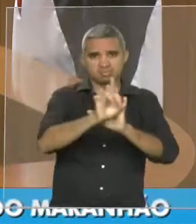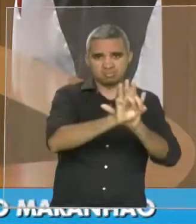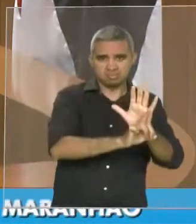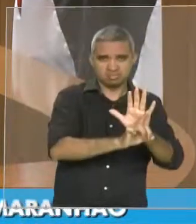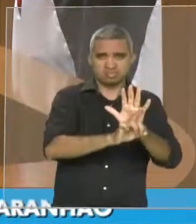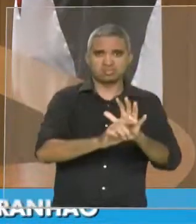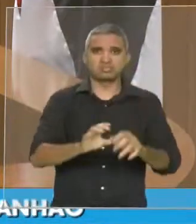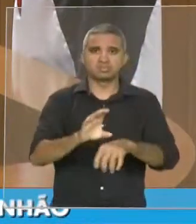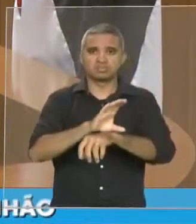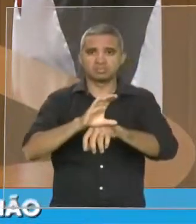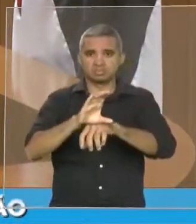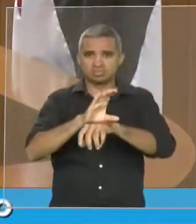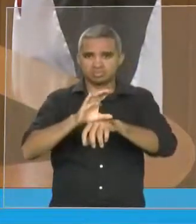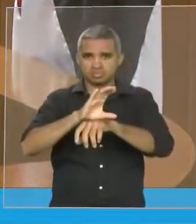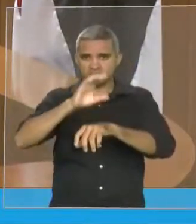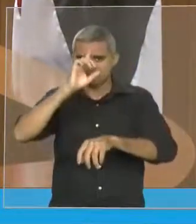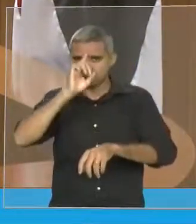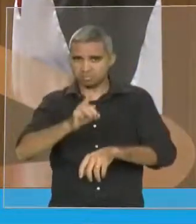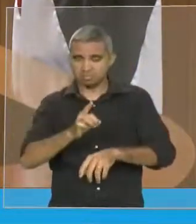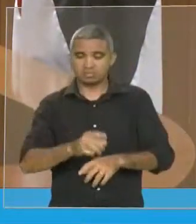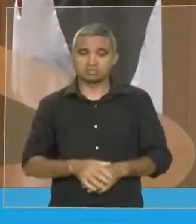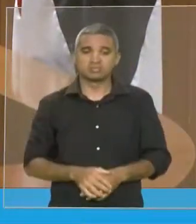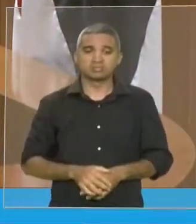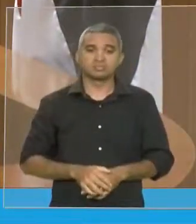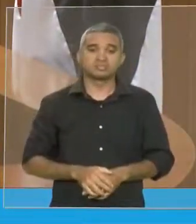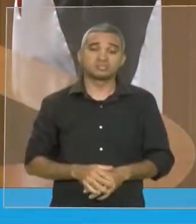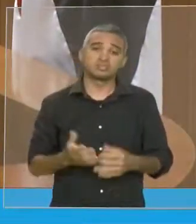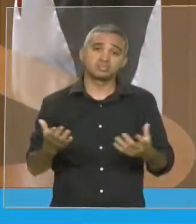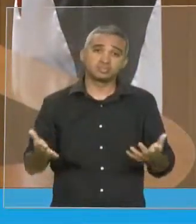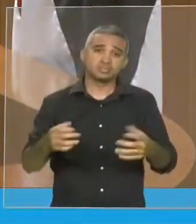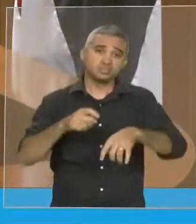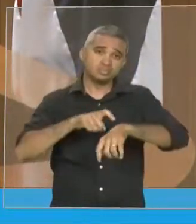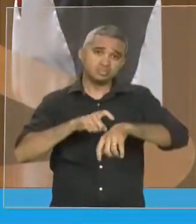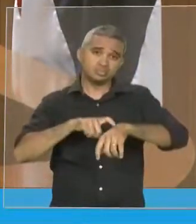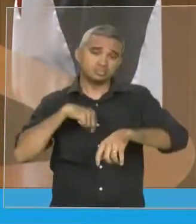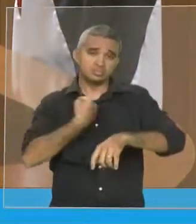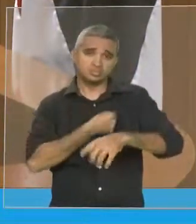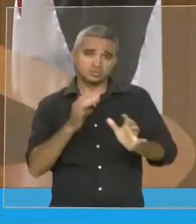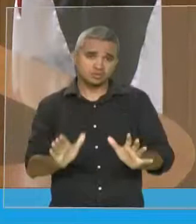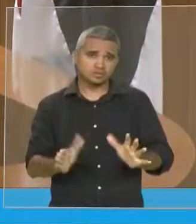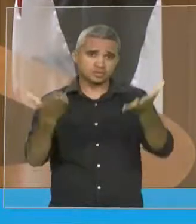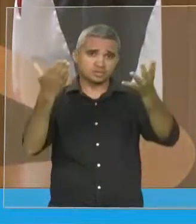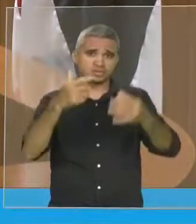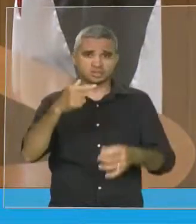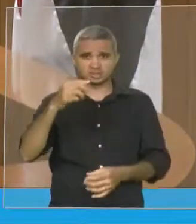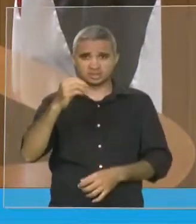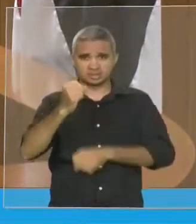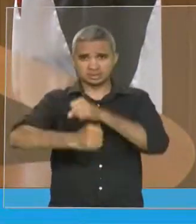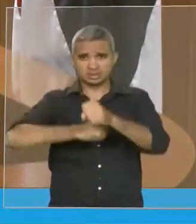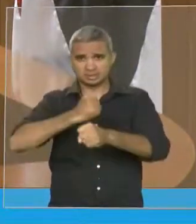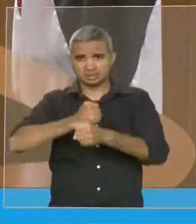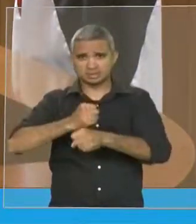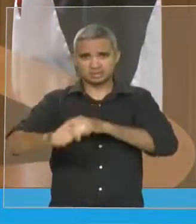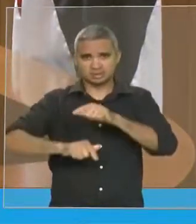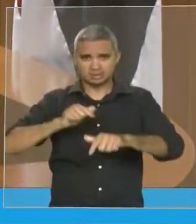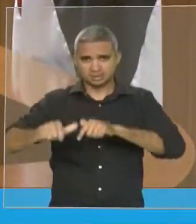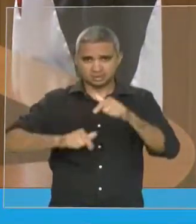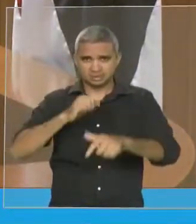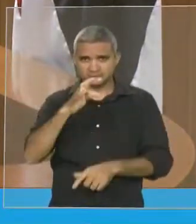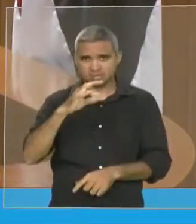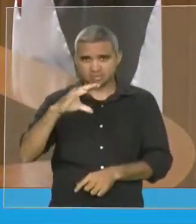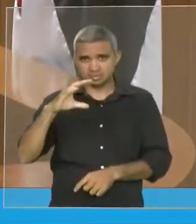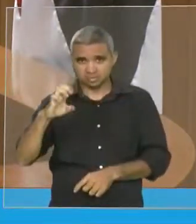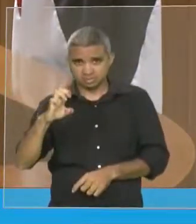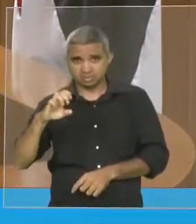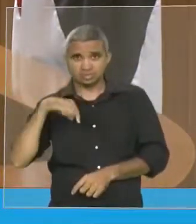Senhores, no momento em que celebramos esses 70 anos de atividades, é nosso papel reafirmar que os tribunais de contas